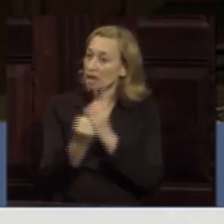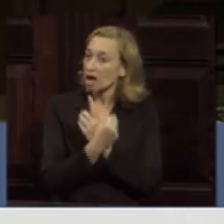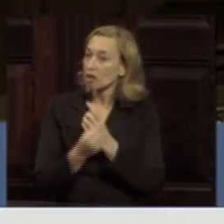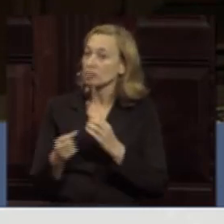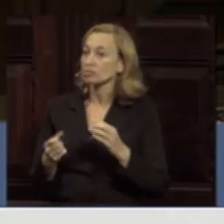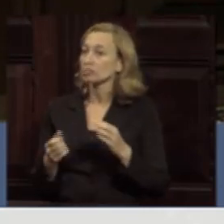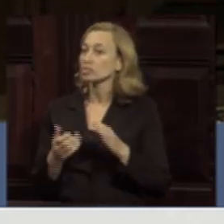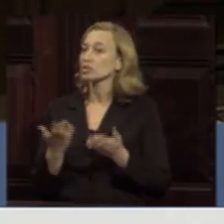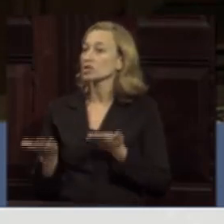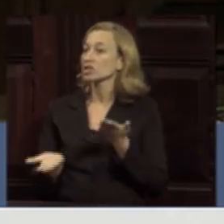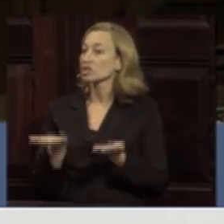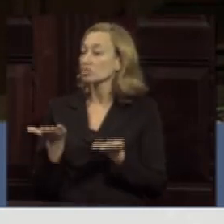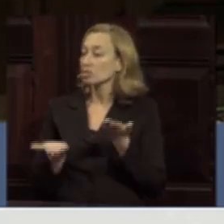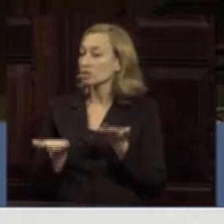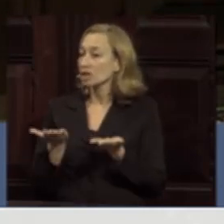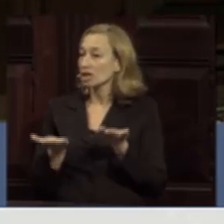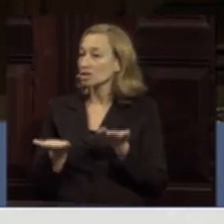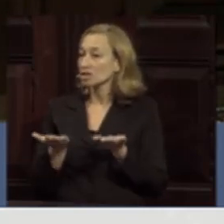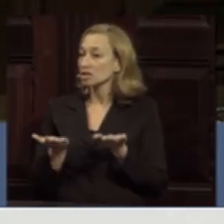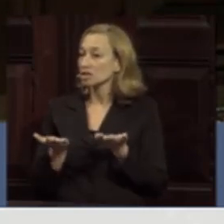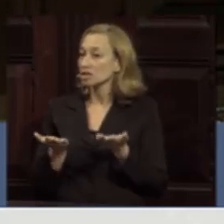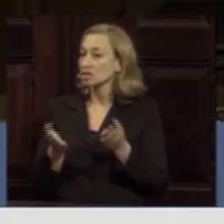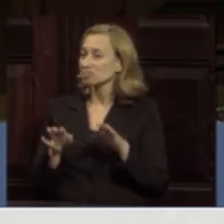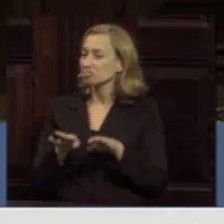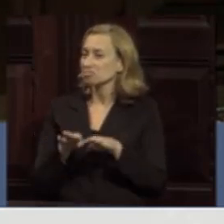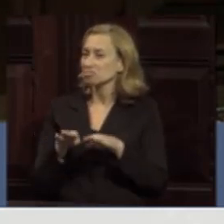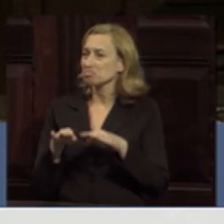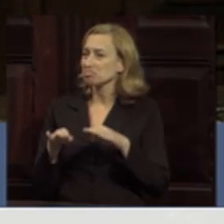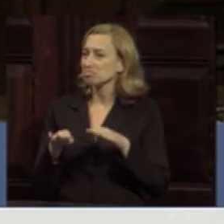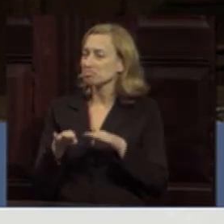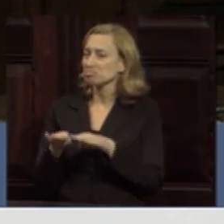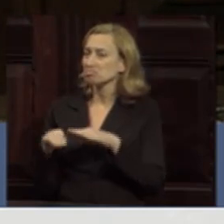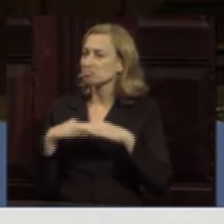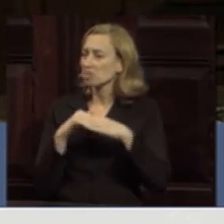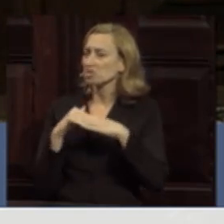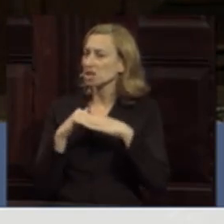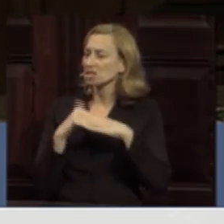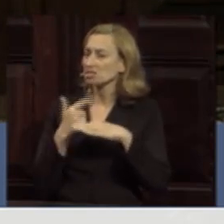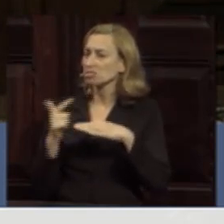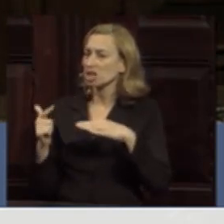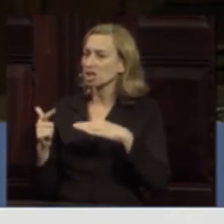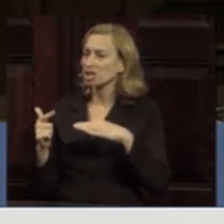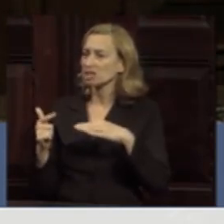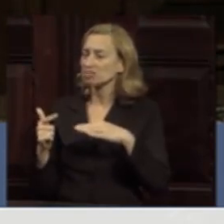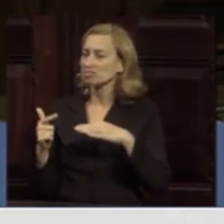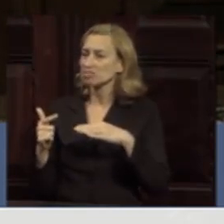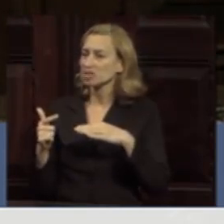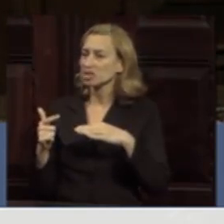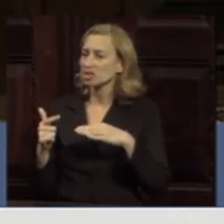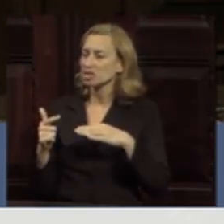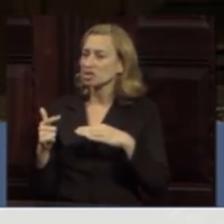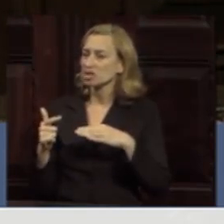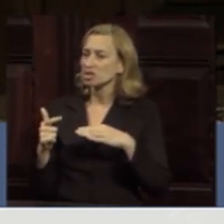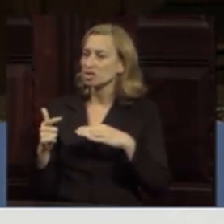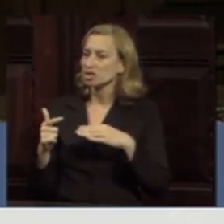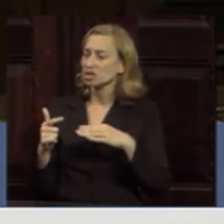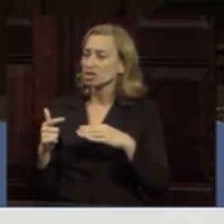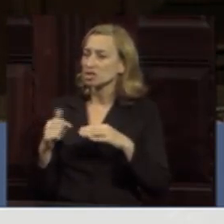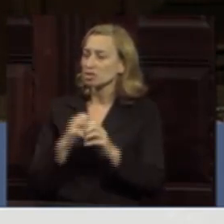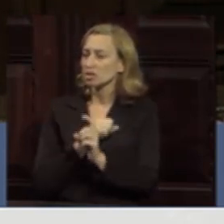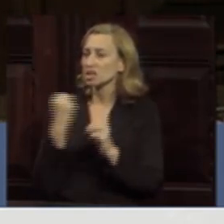desigualdades regionais, desigualdades de gênero. Por exemplo, Vossa Excelência sabe muito